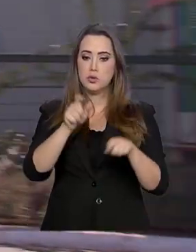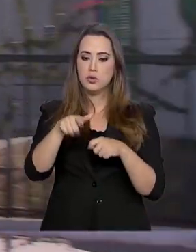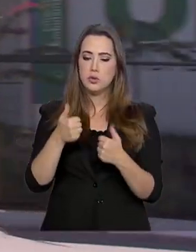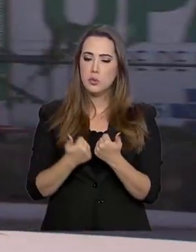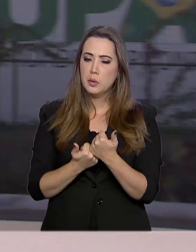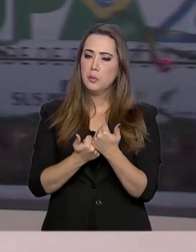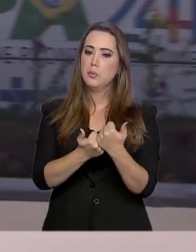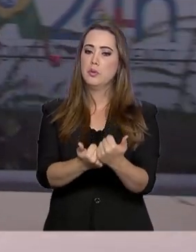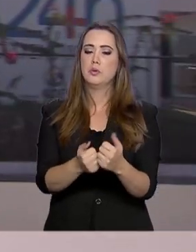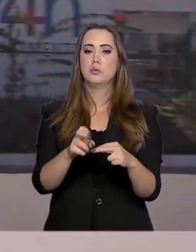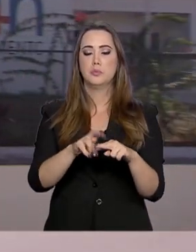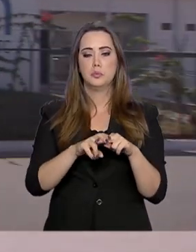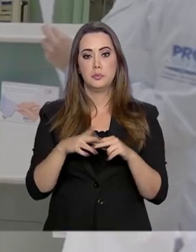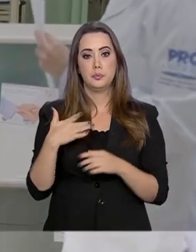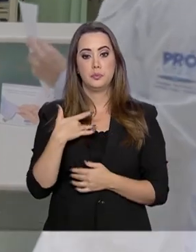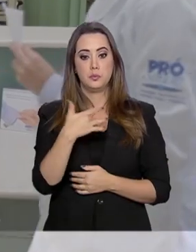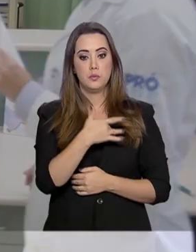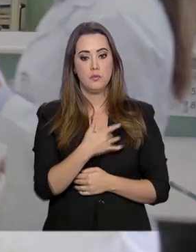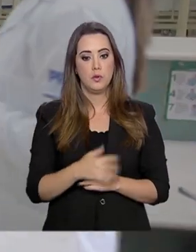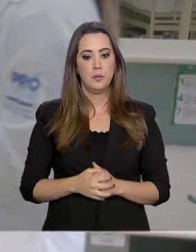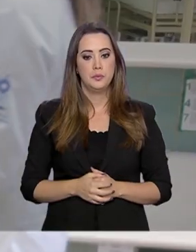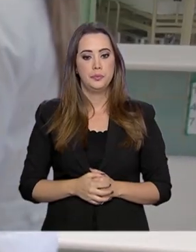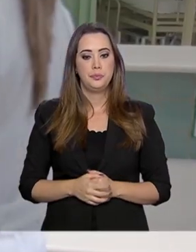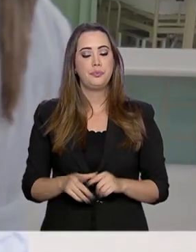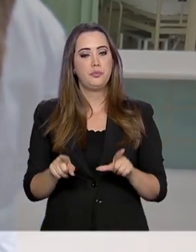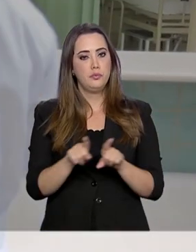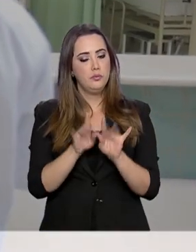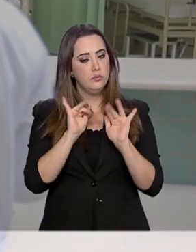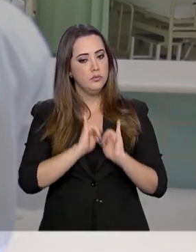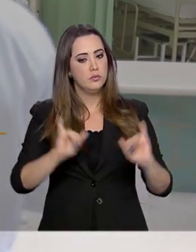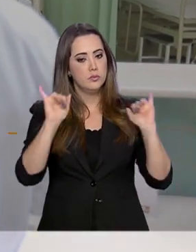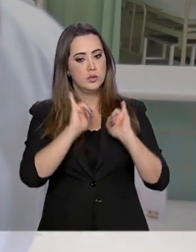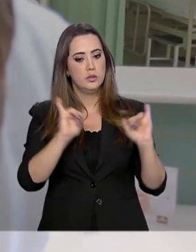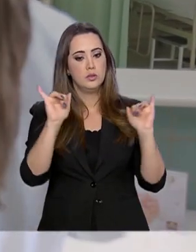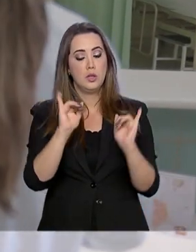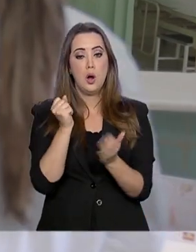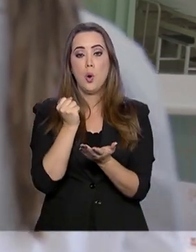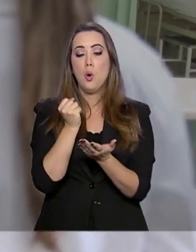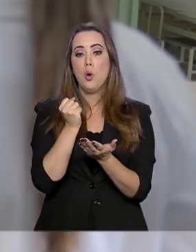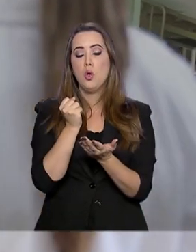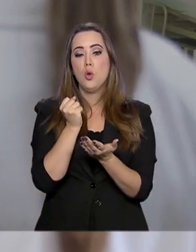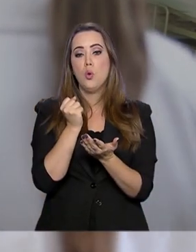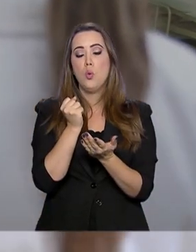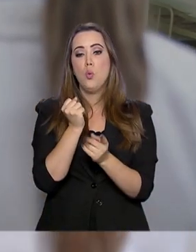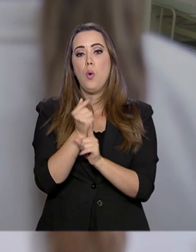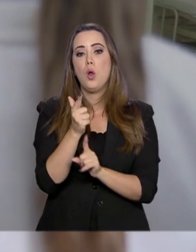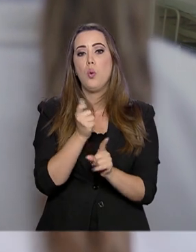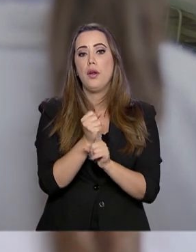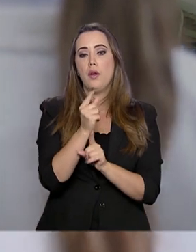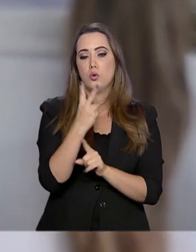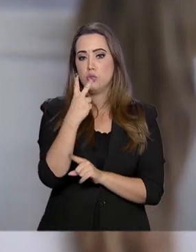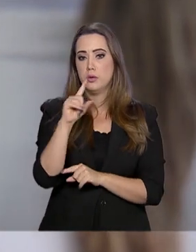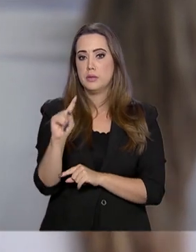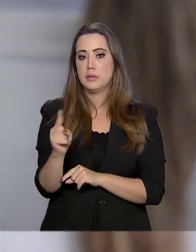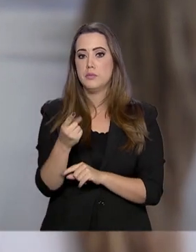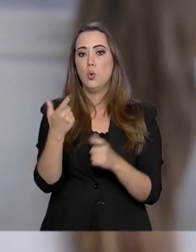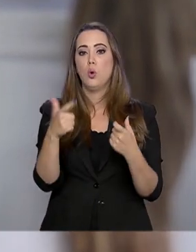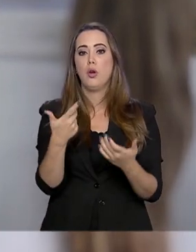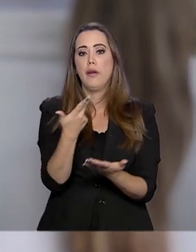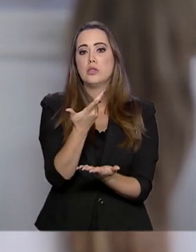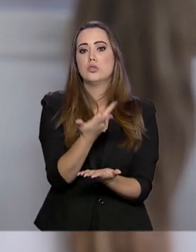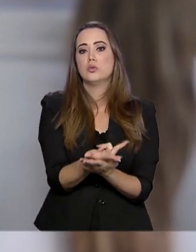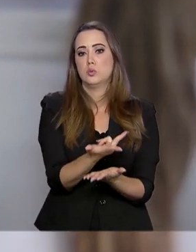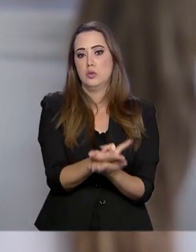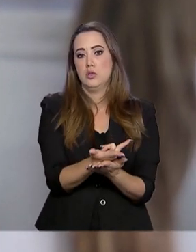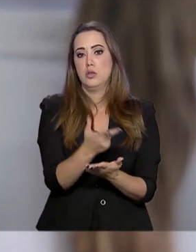beneficiados pela medida. O governo anunciou ainda a alocação de 2 mil leitos de UTI para atender